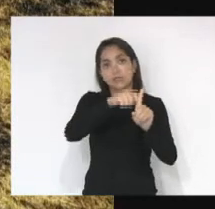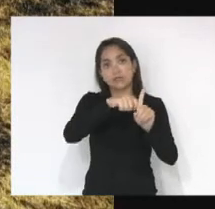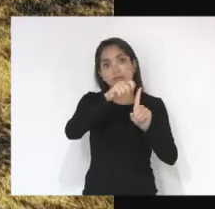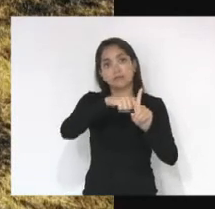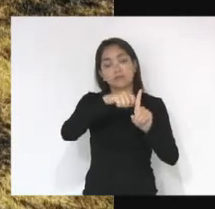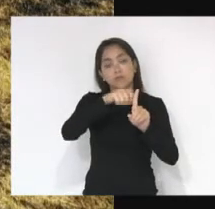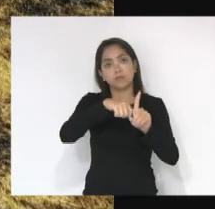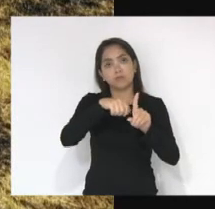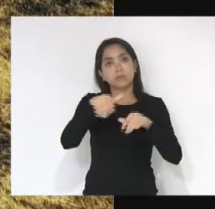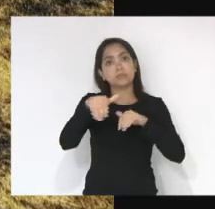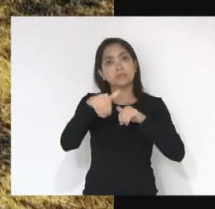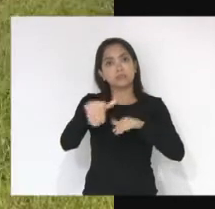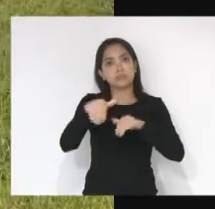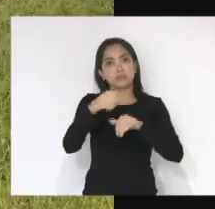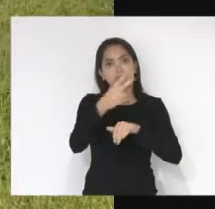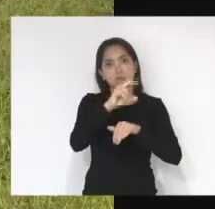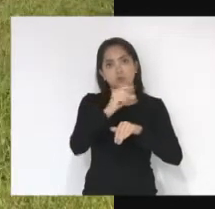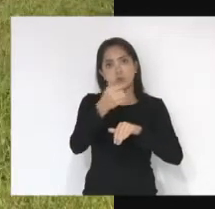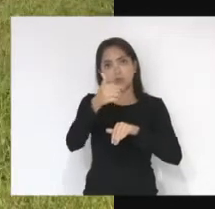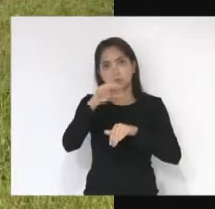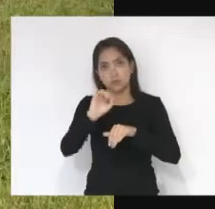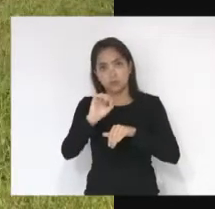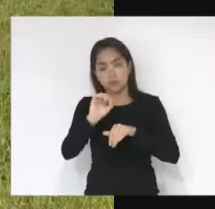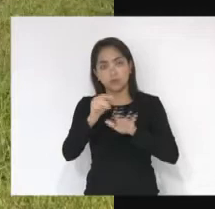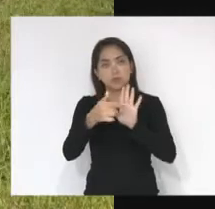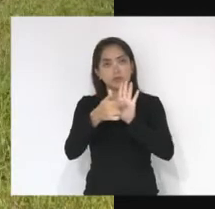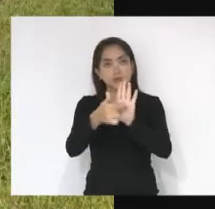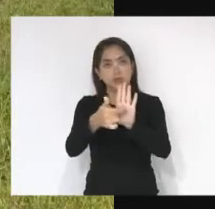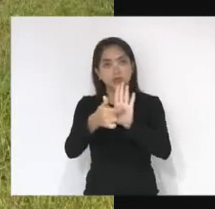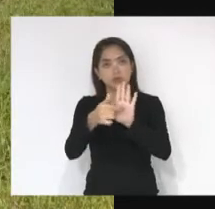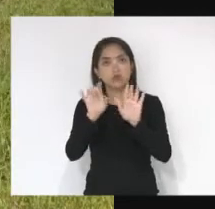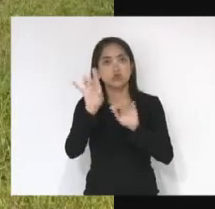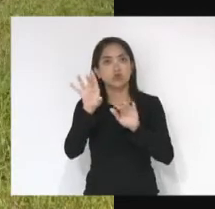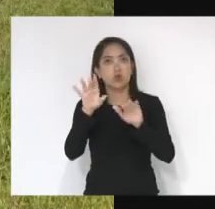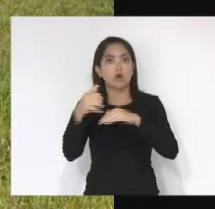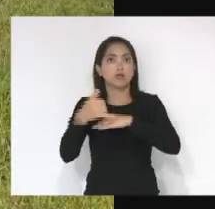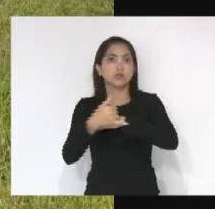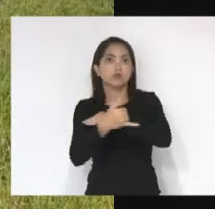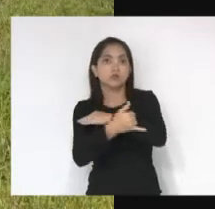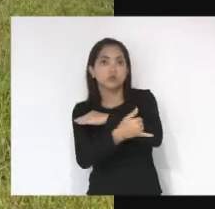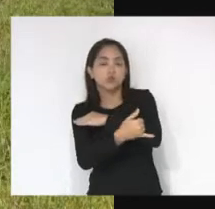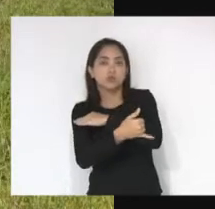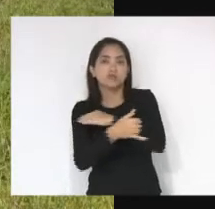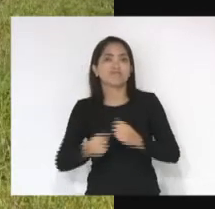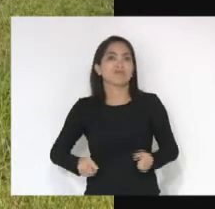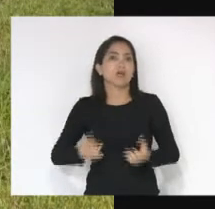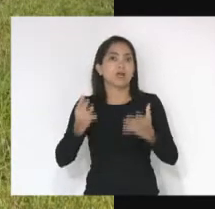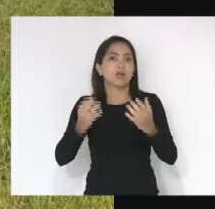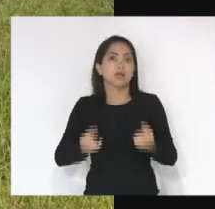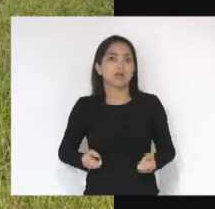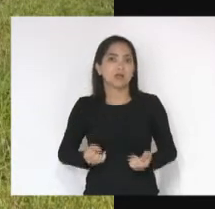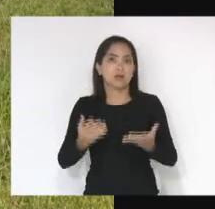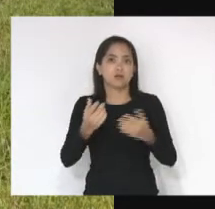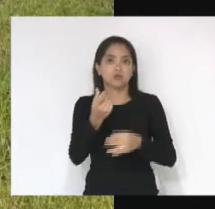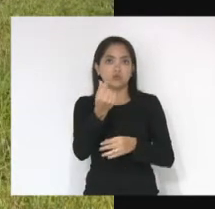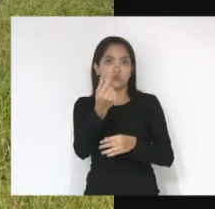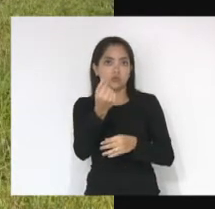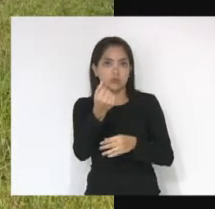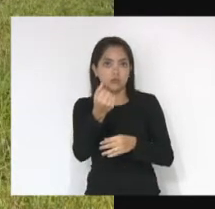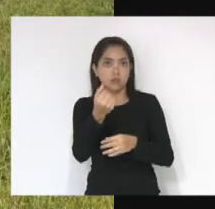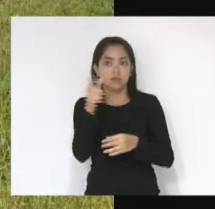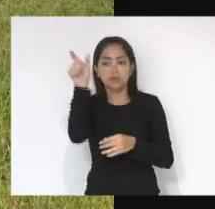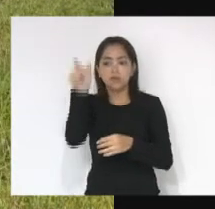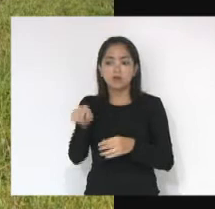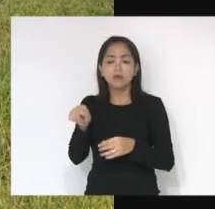2010. Pode passar a imagem também? Olha só está a estrutura. Gasto do dinheiro público. Alguém tinha que ser